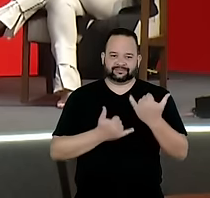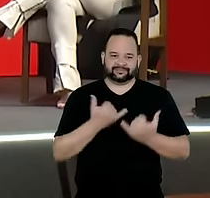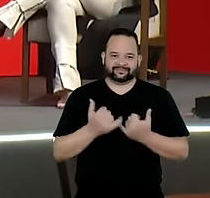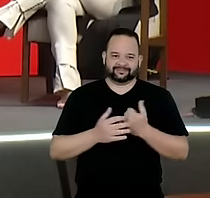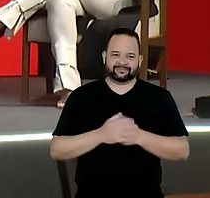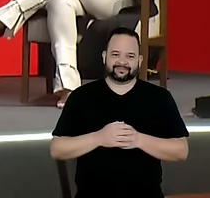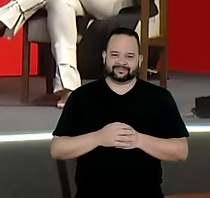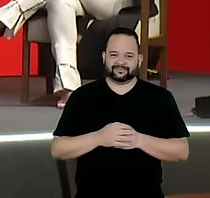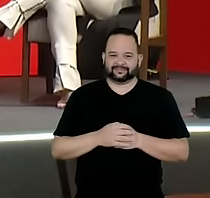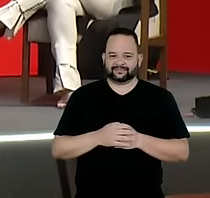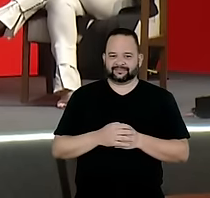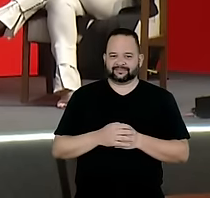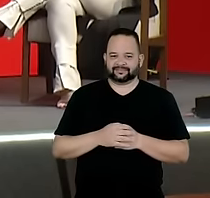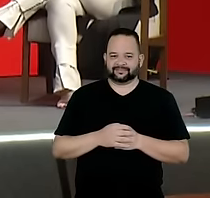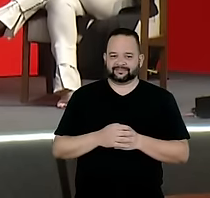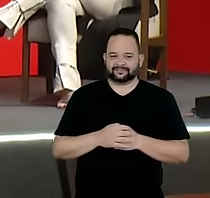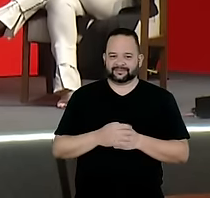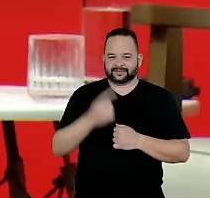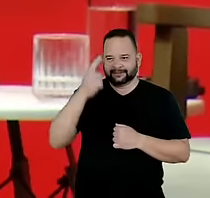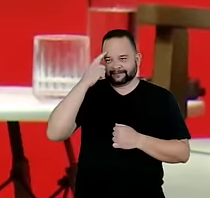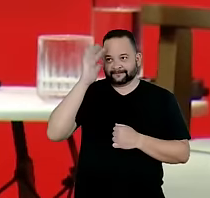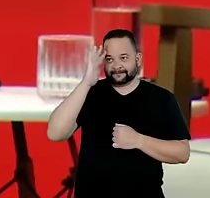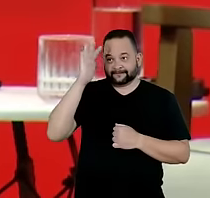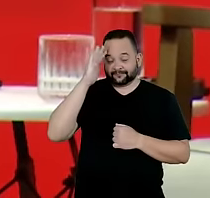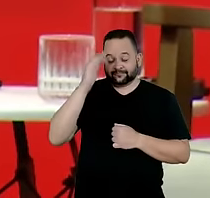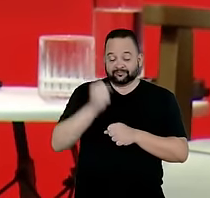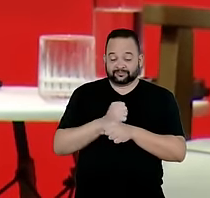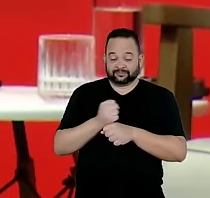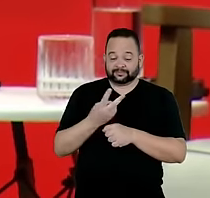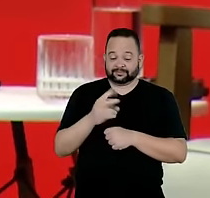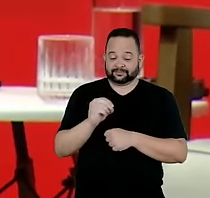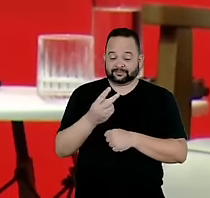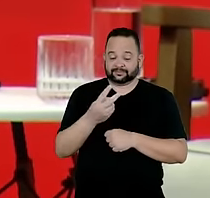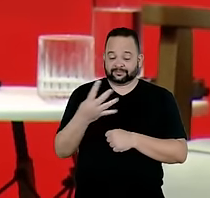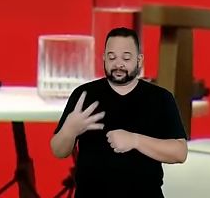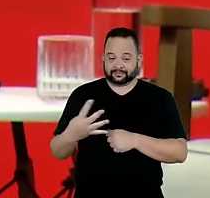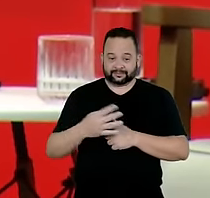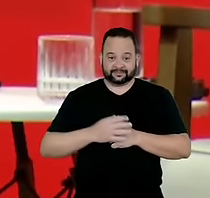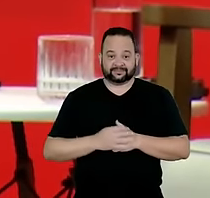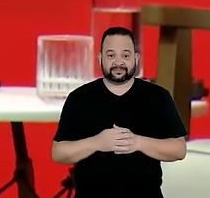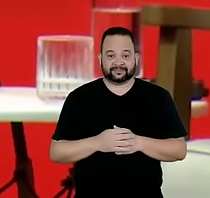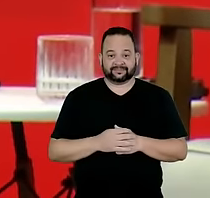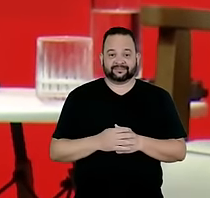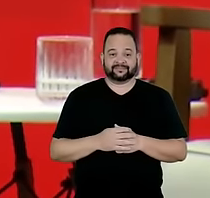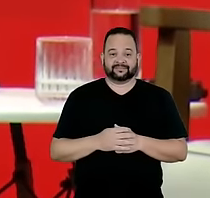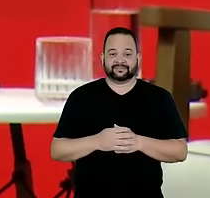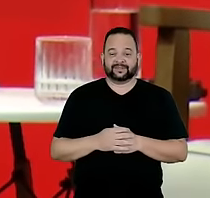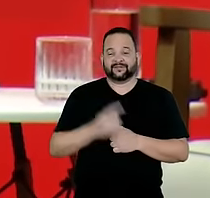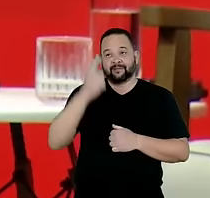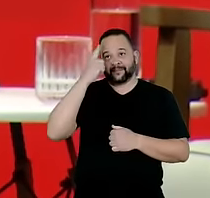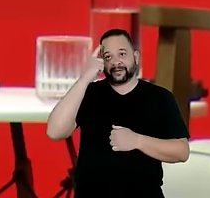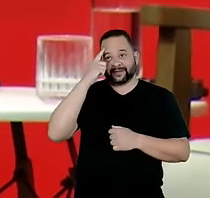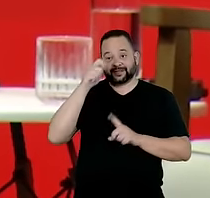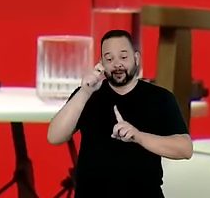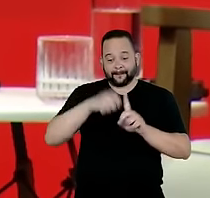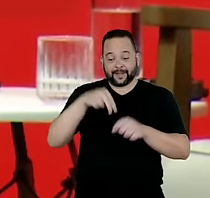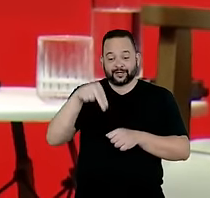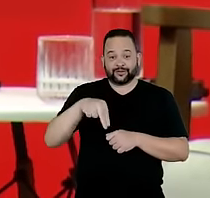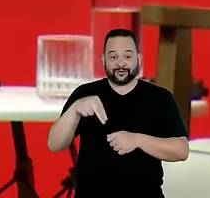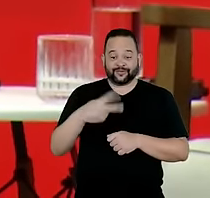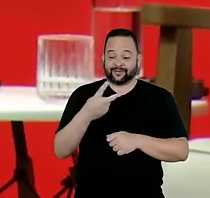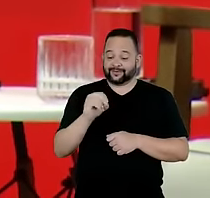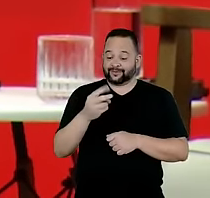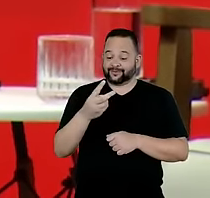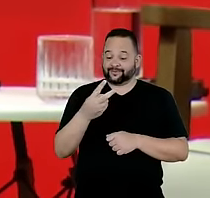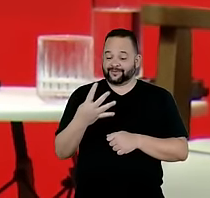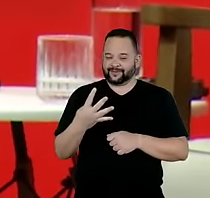né vamos supor que a gente tá De Volta pro Futuro estamos aqui em novembro 24 se a gente for olhar eh